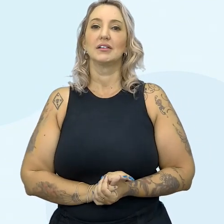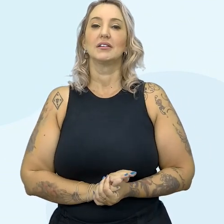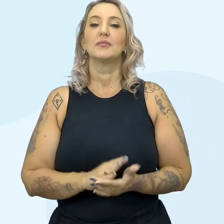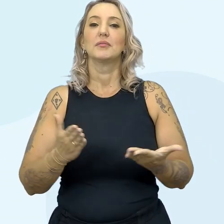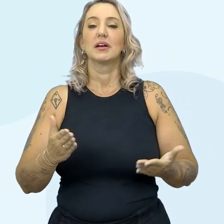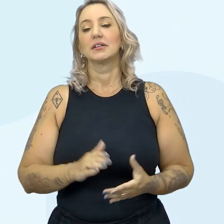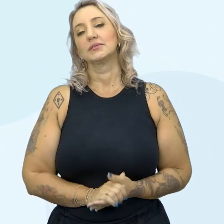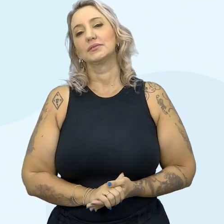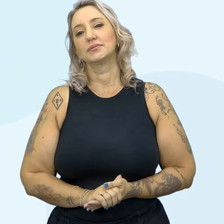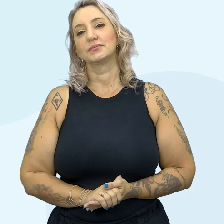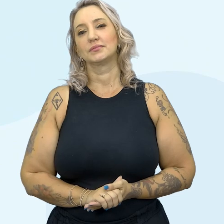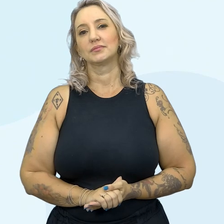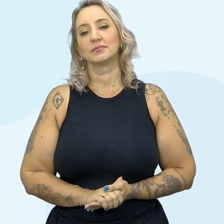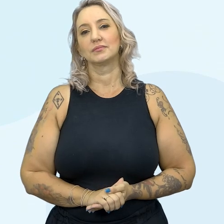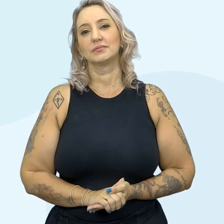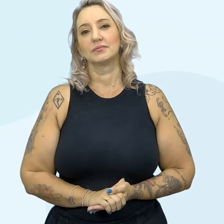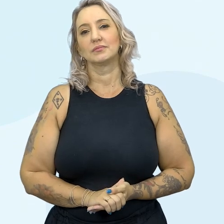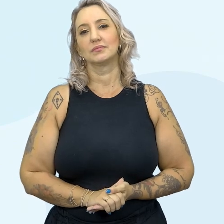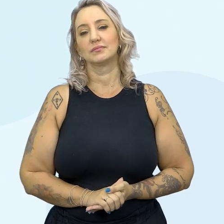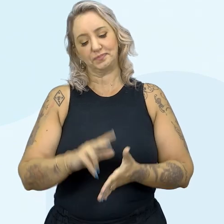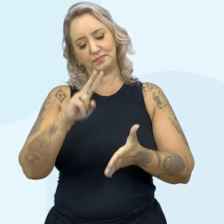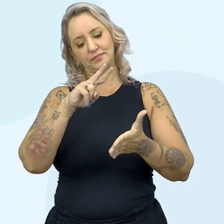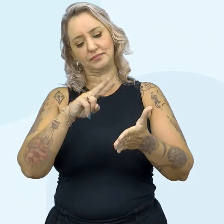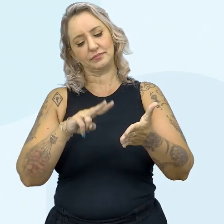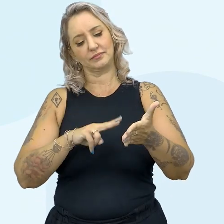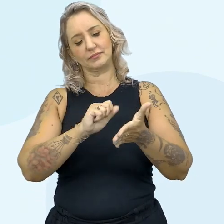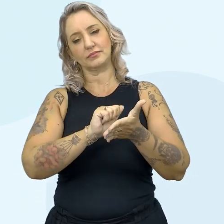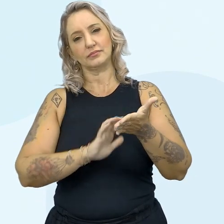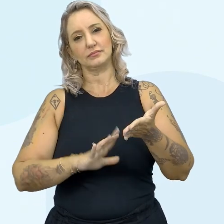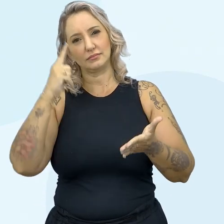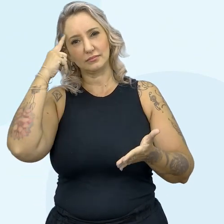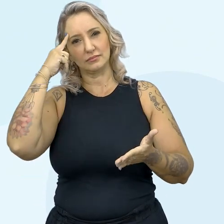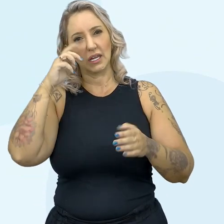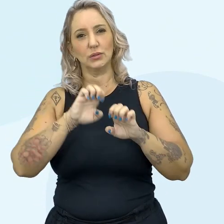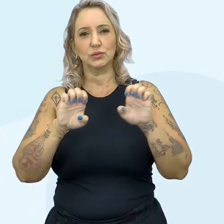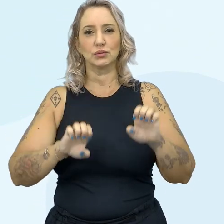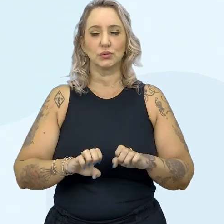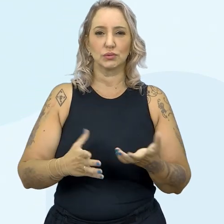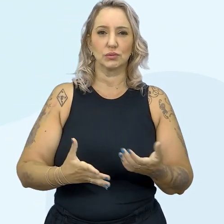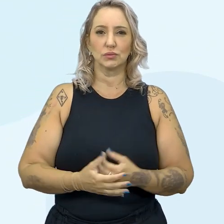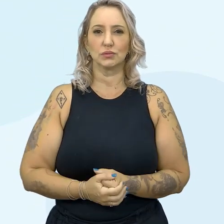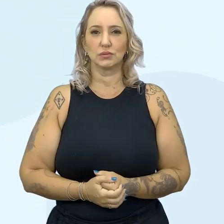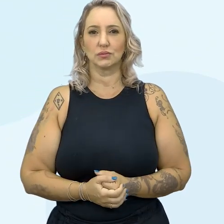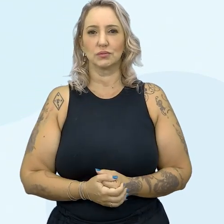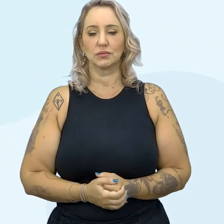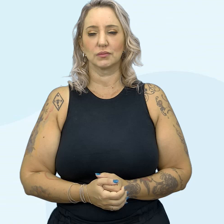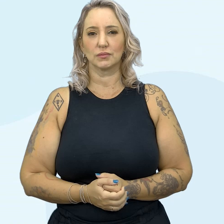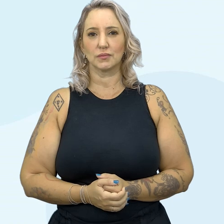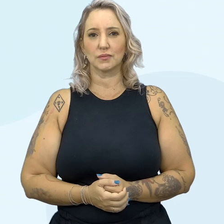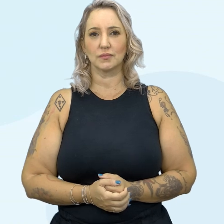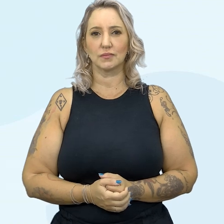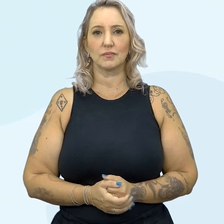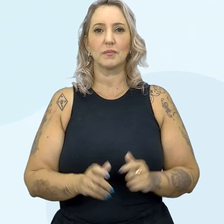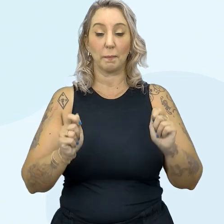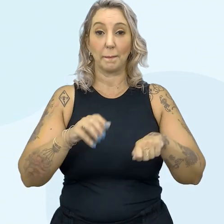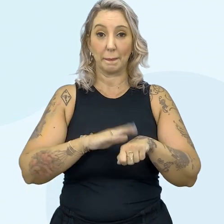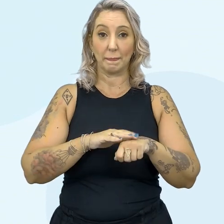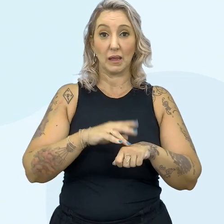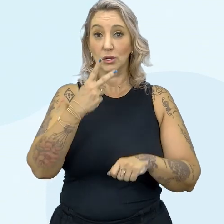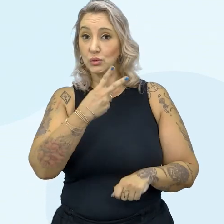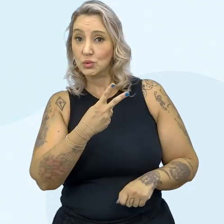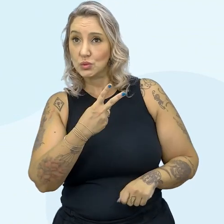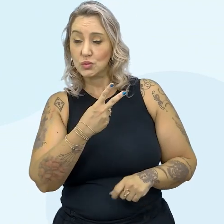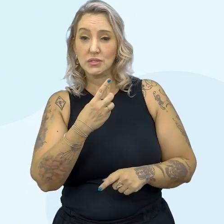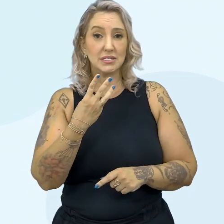gente olhando essa atividade, pensando na estrutura, ela dá para ela fazer com 2,